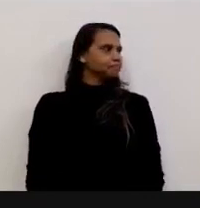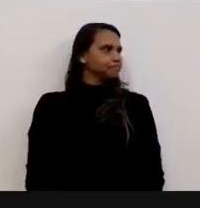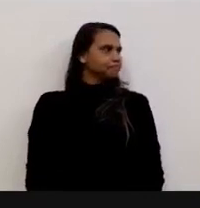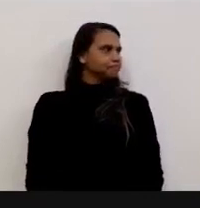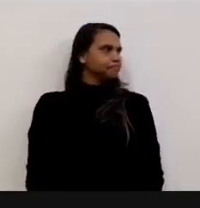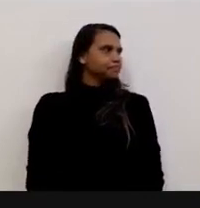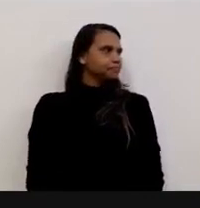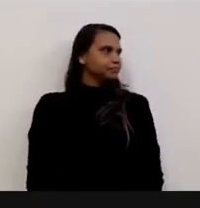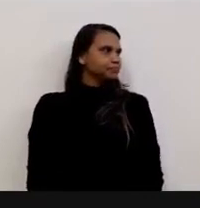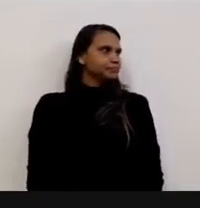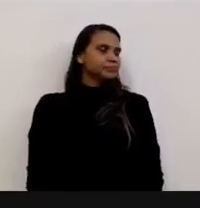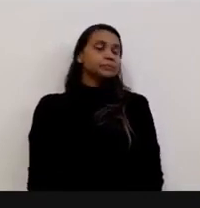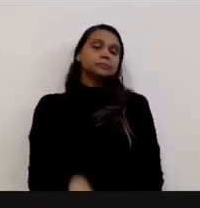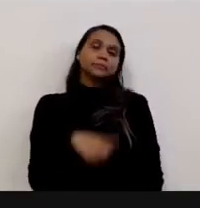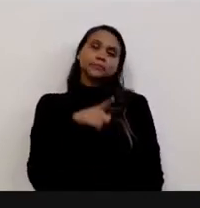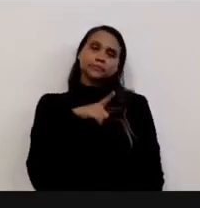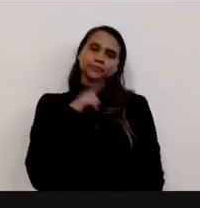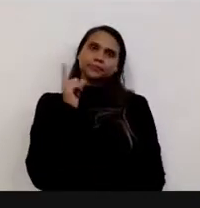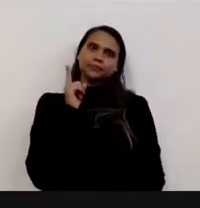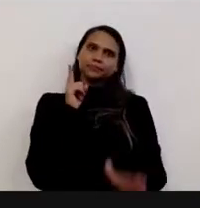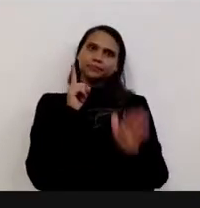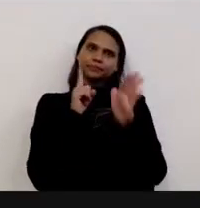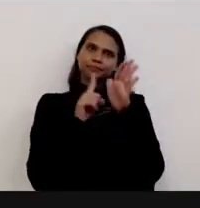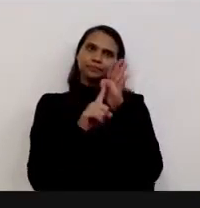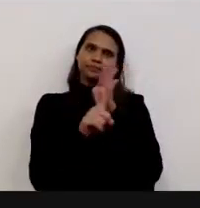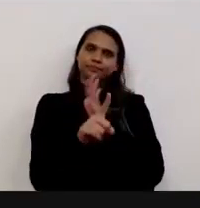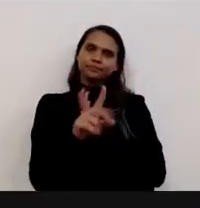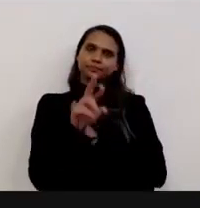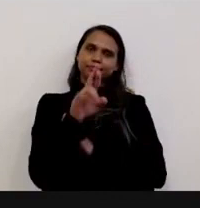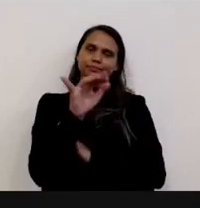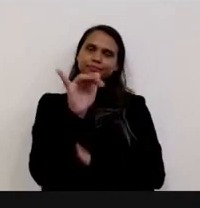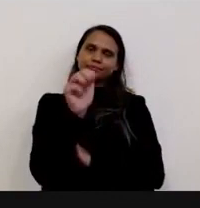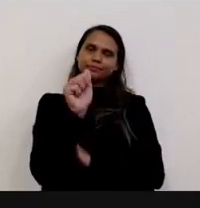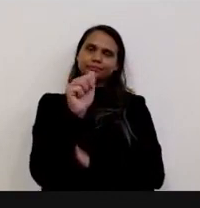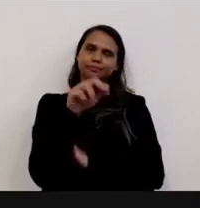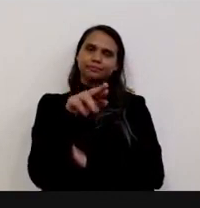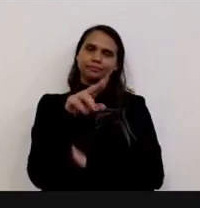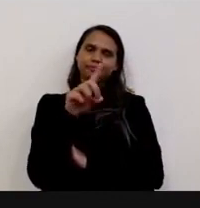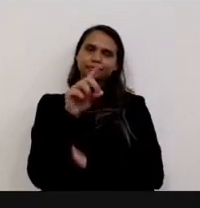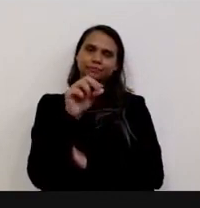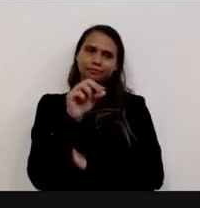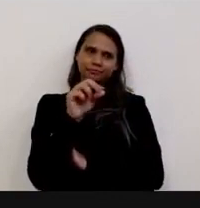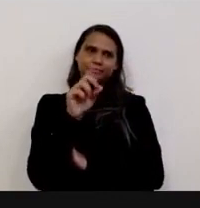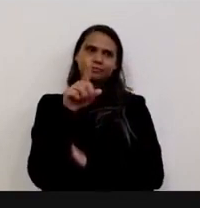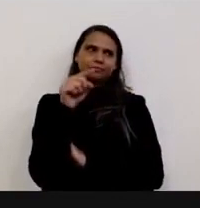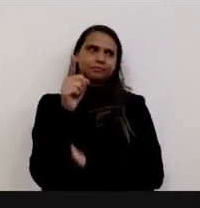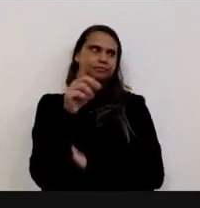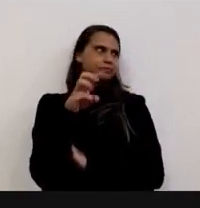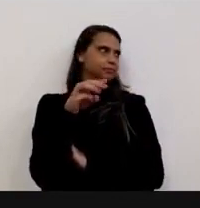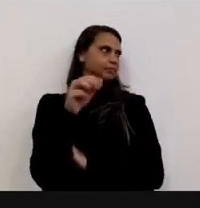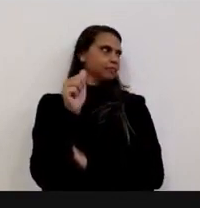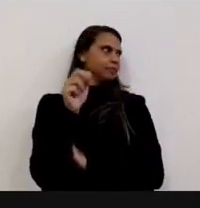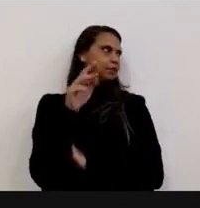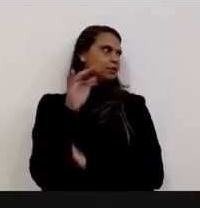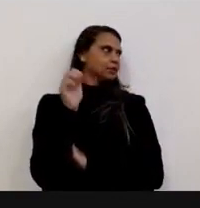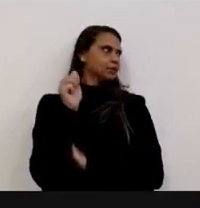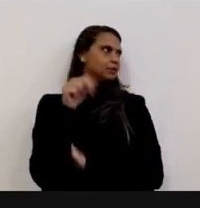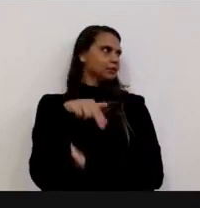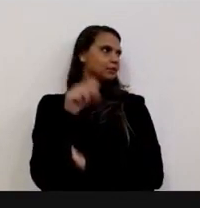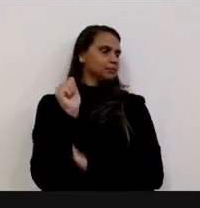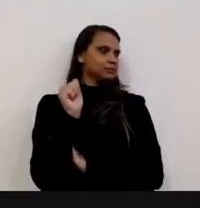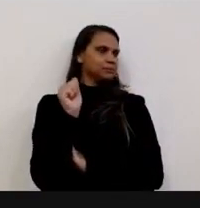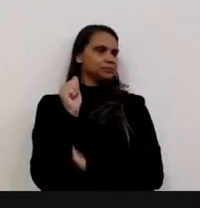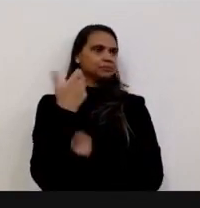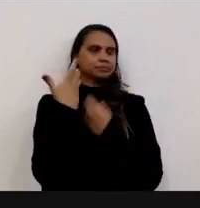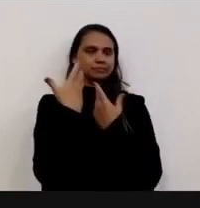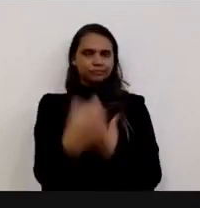Ok. Eu tenho uma pergunta para o Ricardo Modesto, depois também tenho para a Mariana, tenho para o Marcos, enfim.